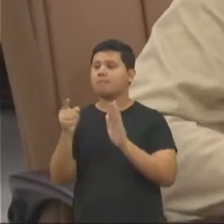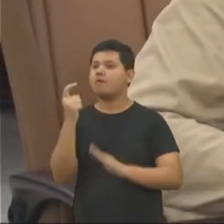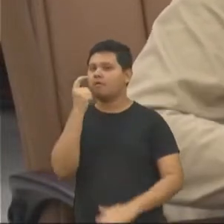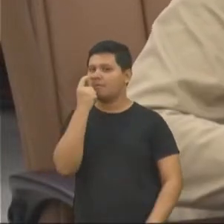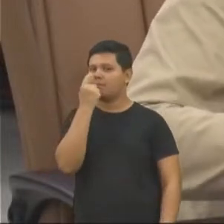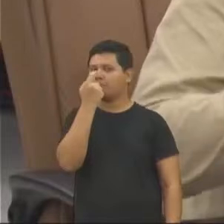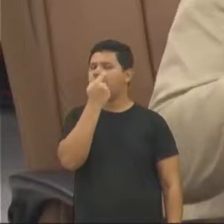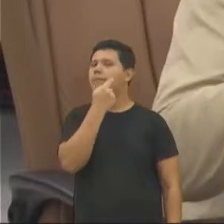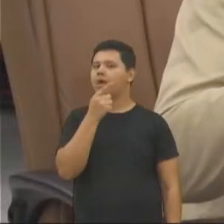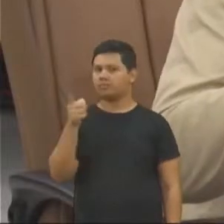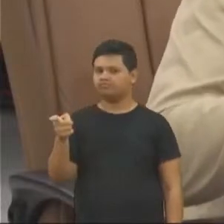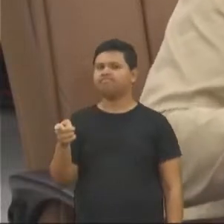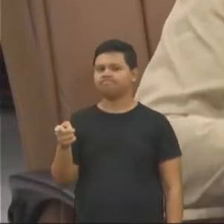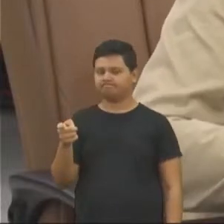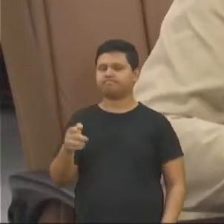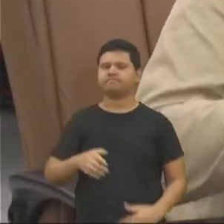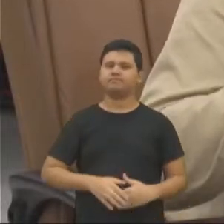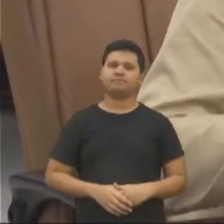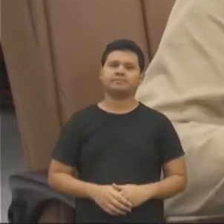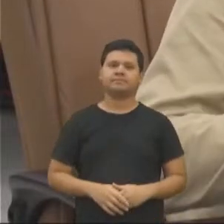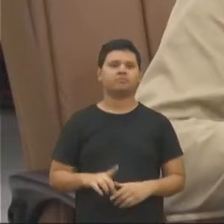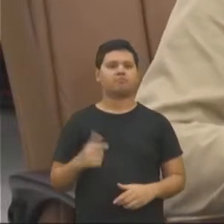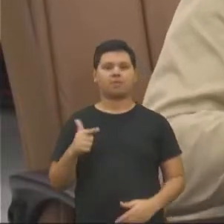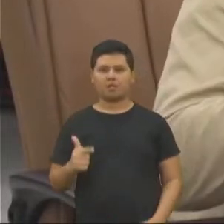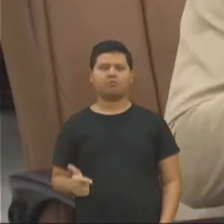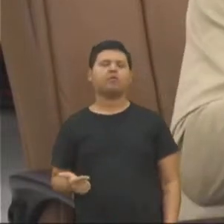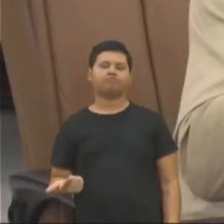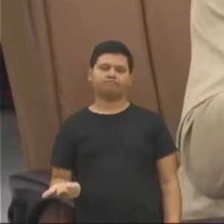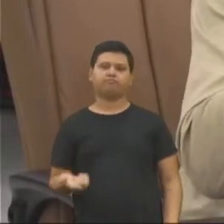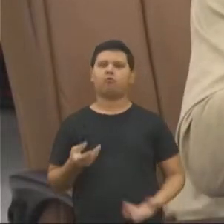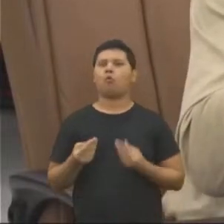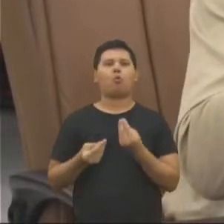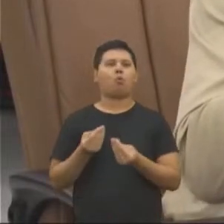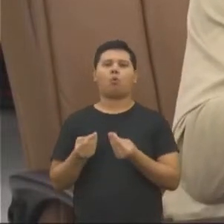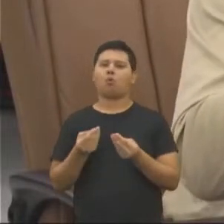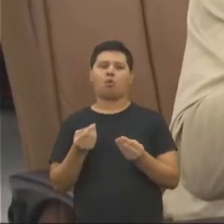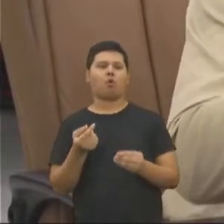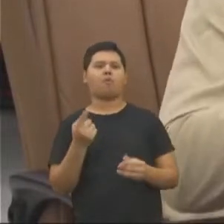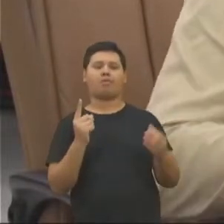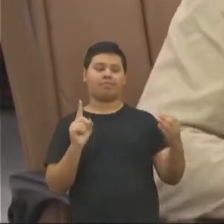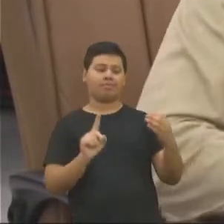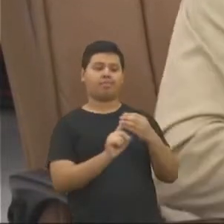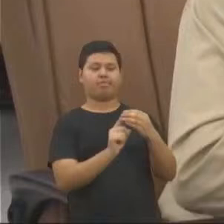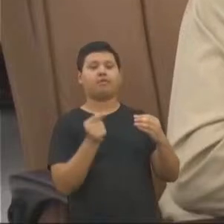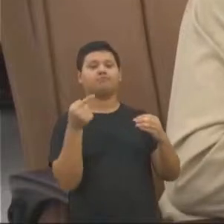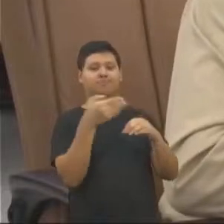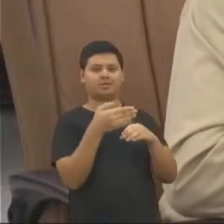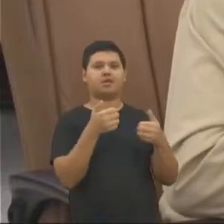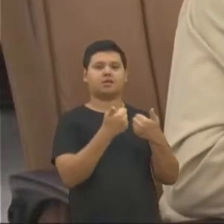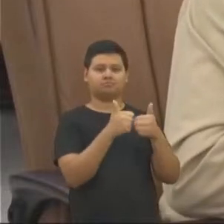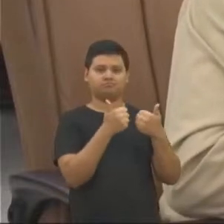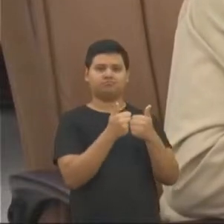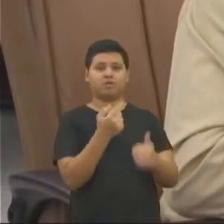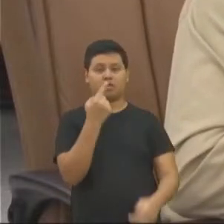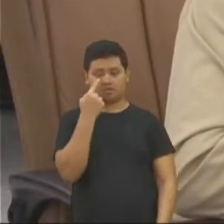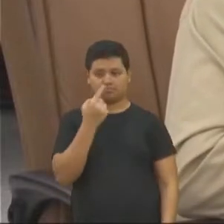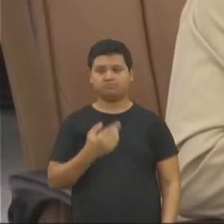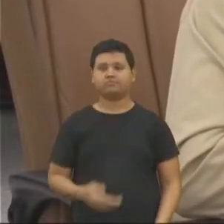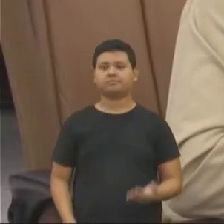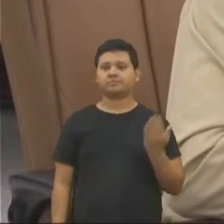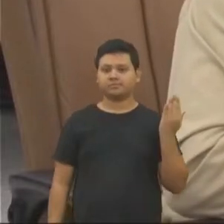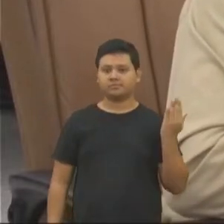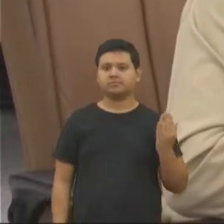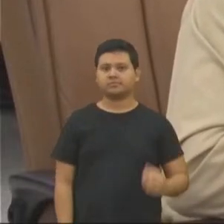sai do Parque Meia Lua a São José dos Campos. Não tem condições de entrar nesse ônibus que sai do Parque Meia Lua. Olha lá para vocês